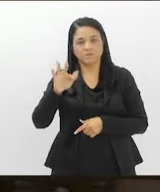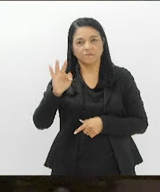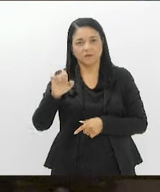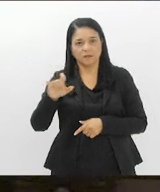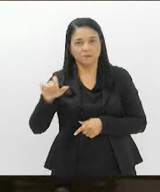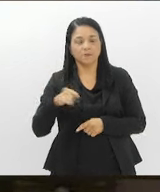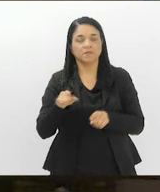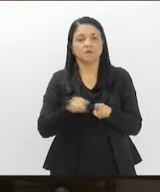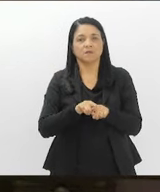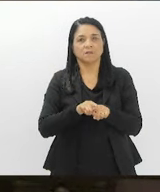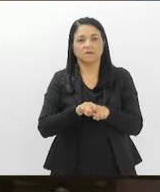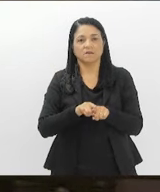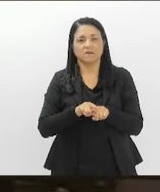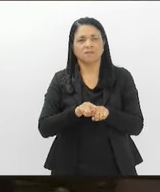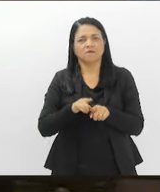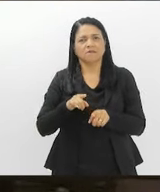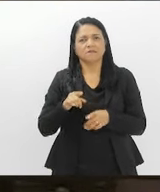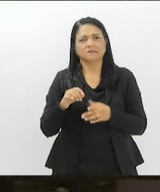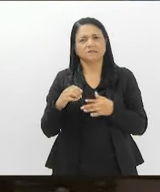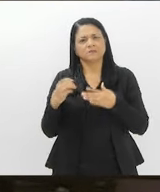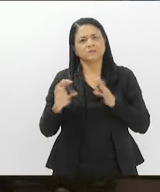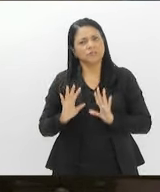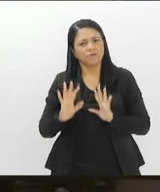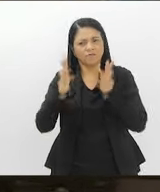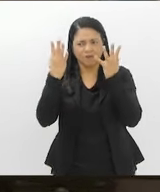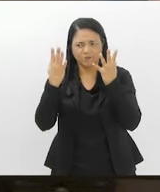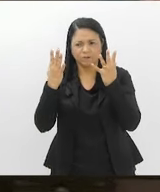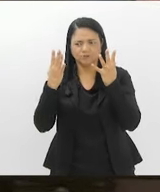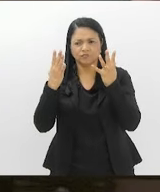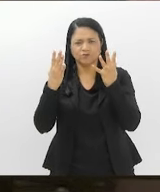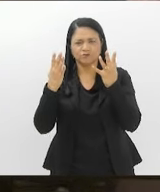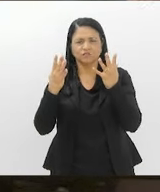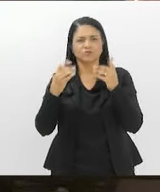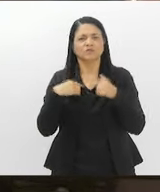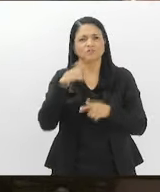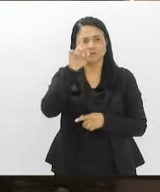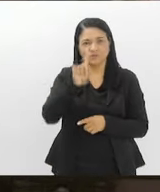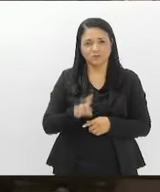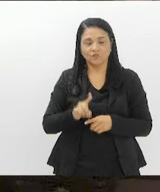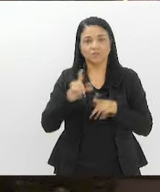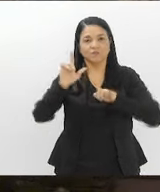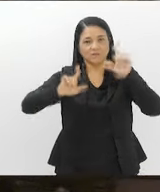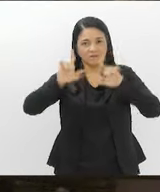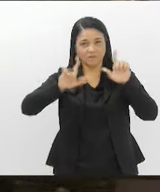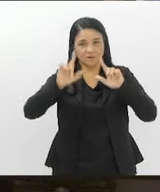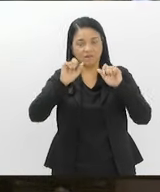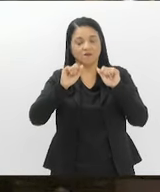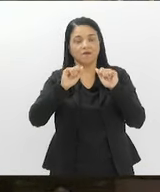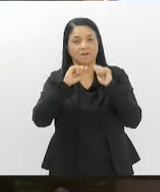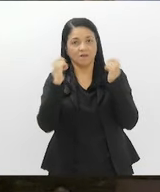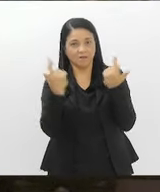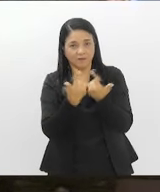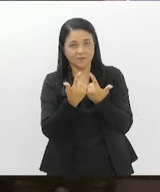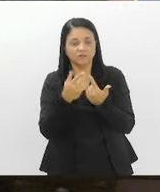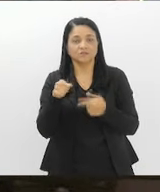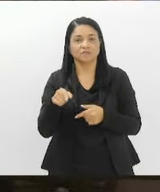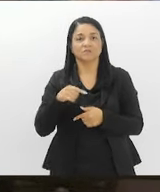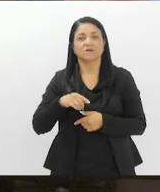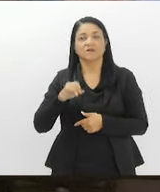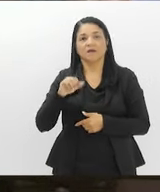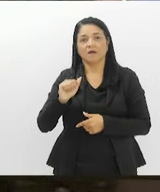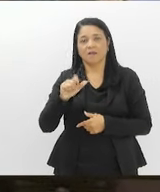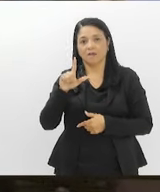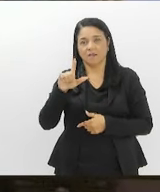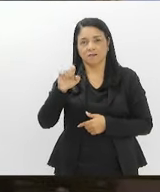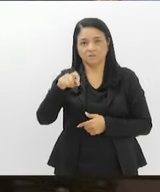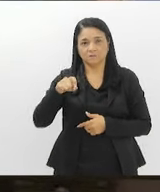CEO da Eucalibu Eventos. Luciano Silva, diretor da TV Alerge. Alexandre Esmeraldo,